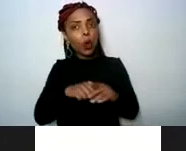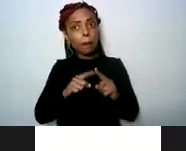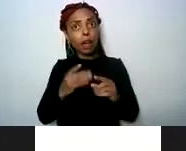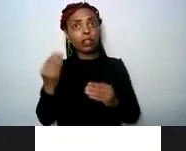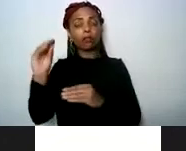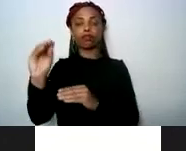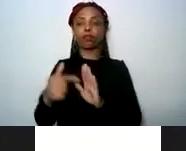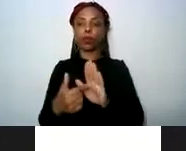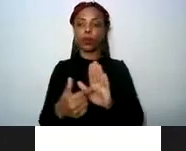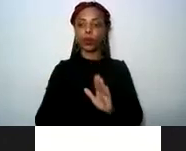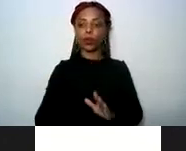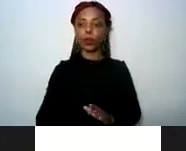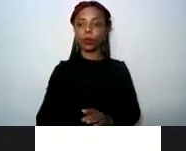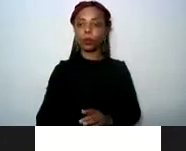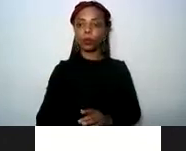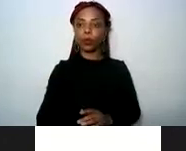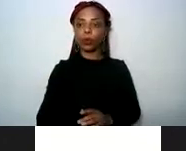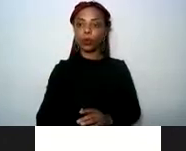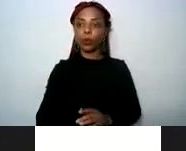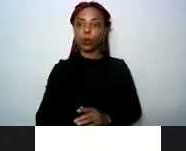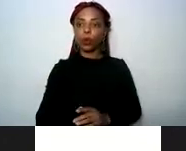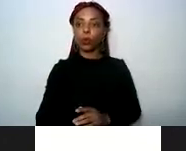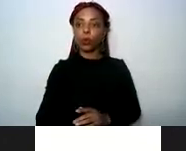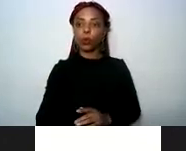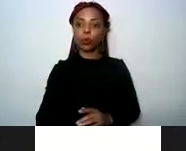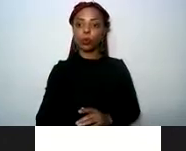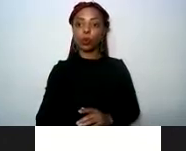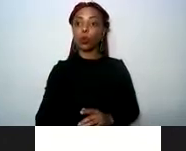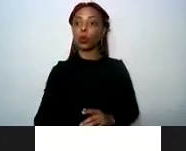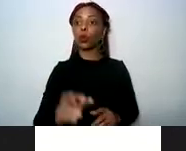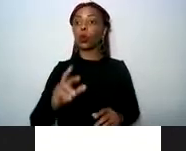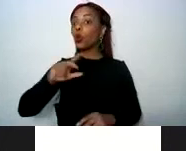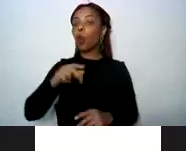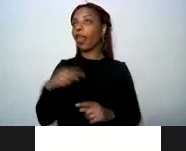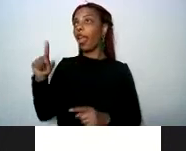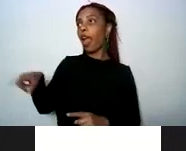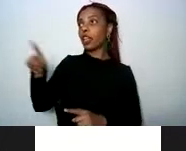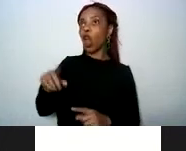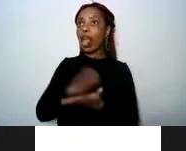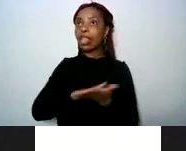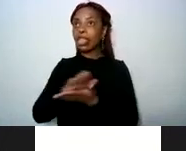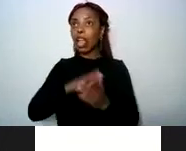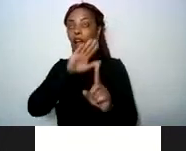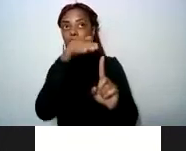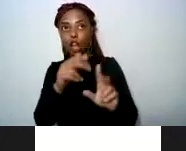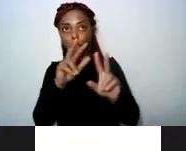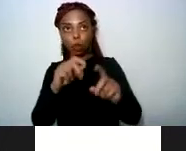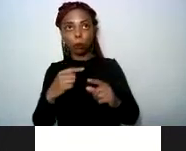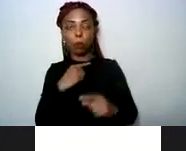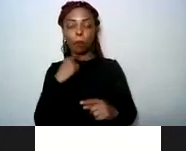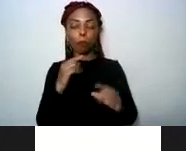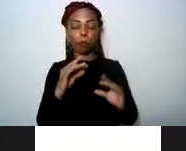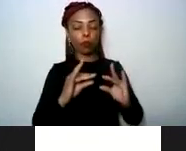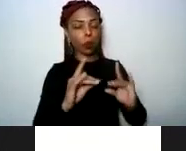de um rito funerário houve uma transformação de um rito funerário e é interessante que a casa de vidro ela acabou se tornando uma casa